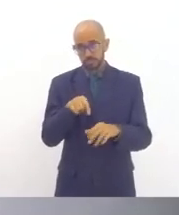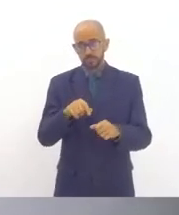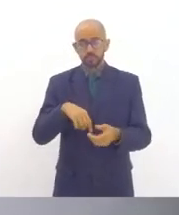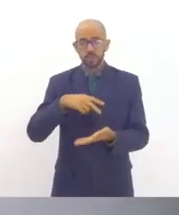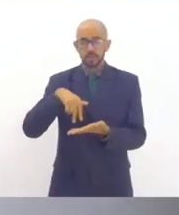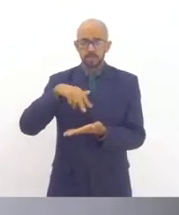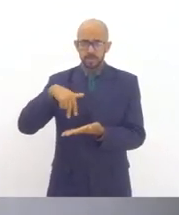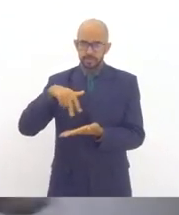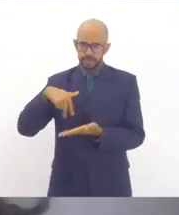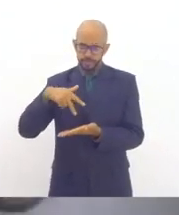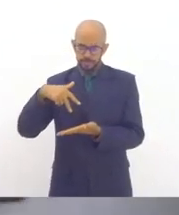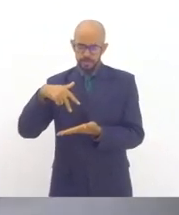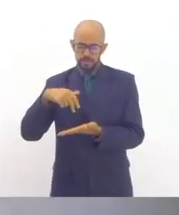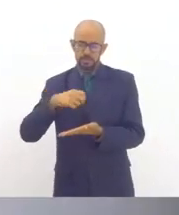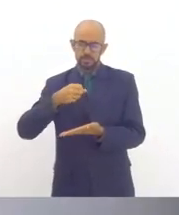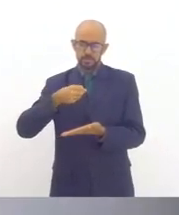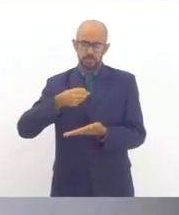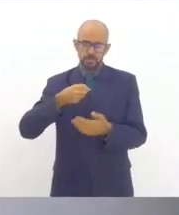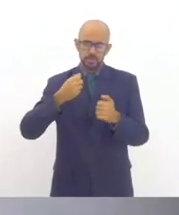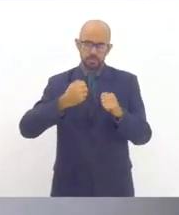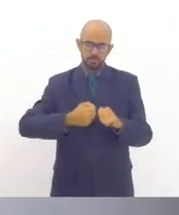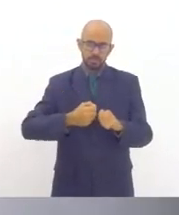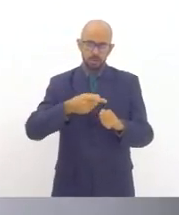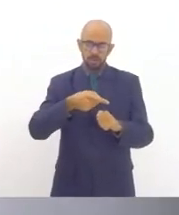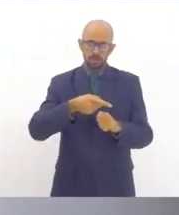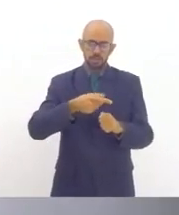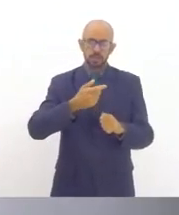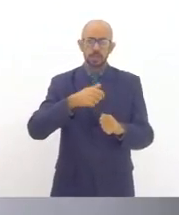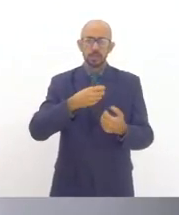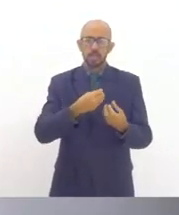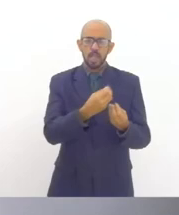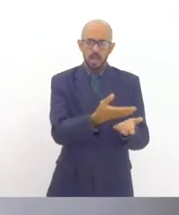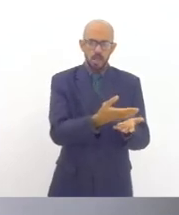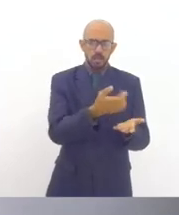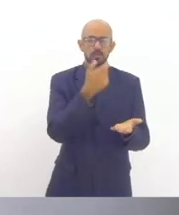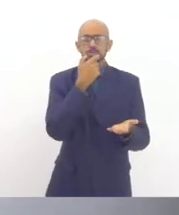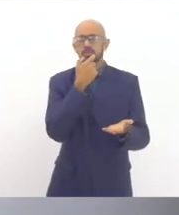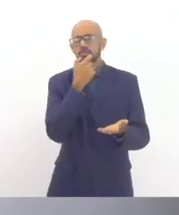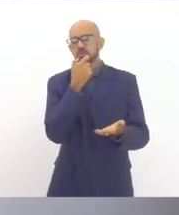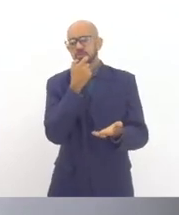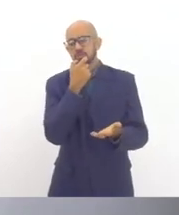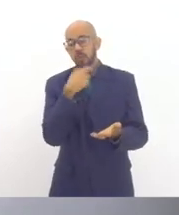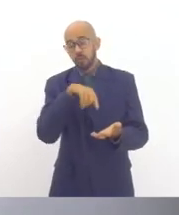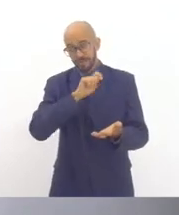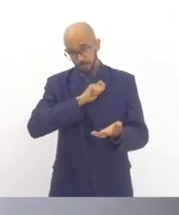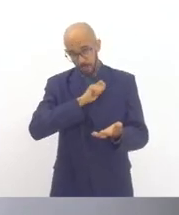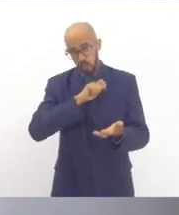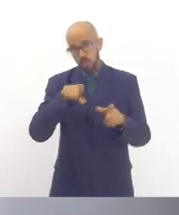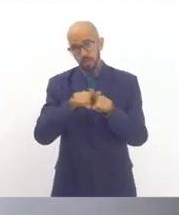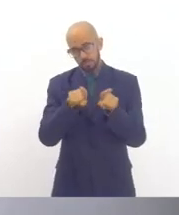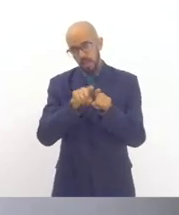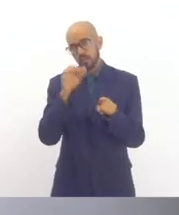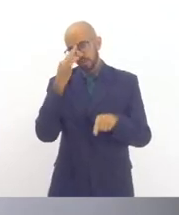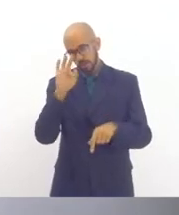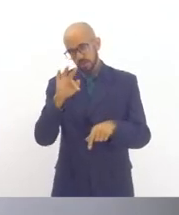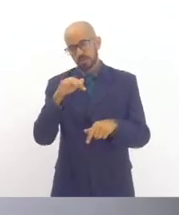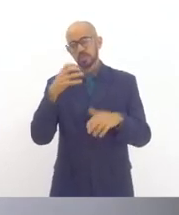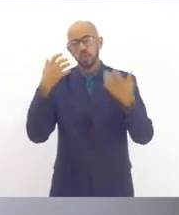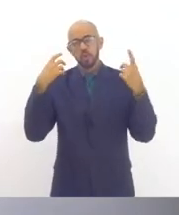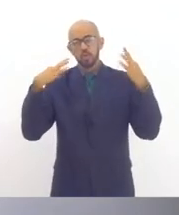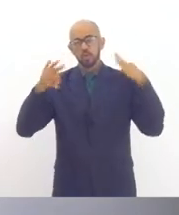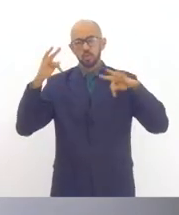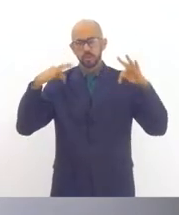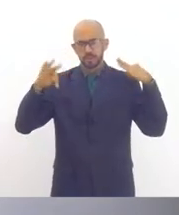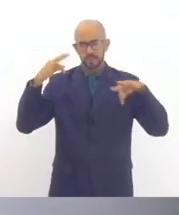dança, eles ofertam tanto o espanhol como o francês. Cursos de turismo ofertam